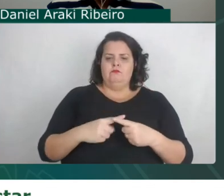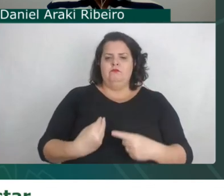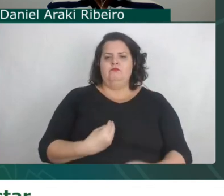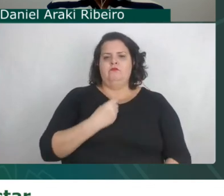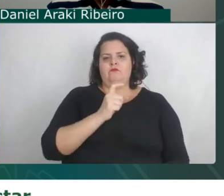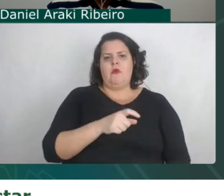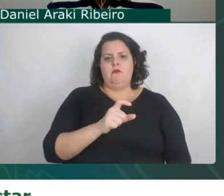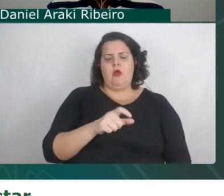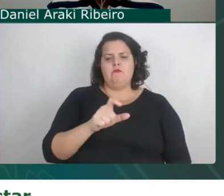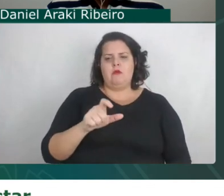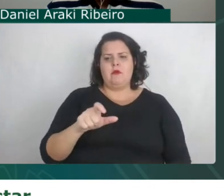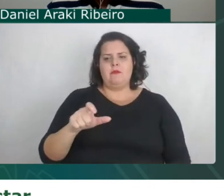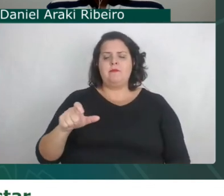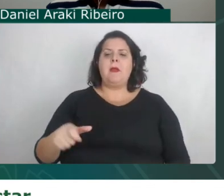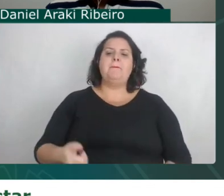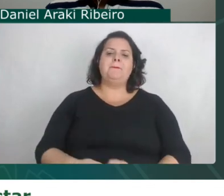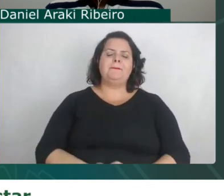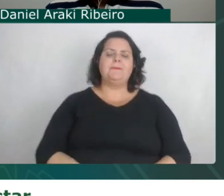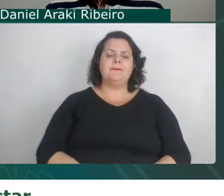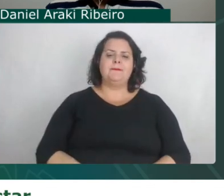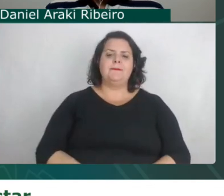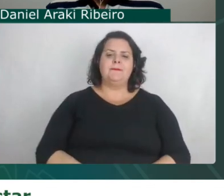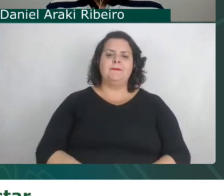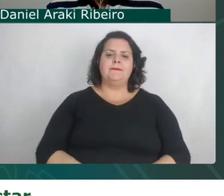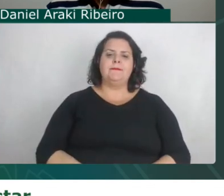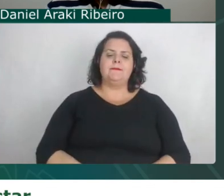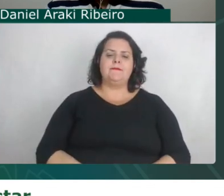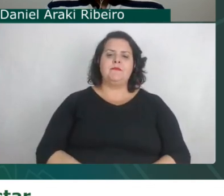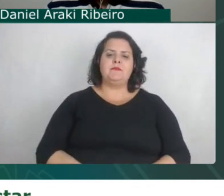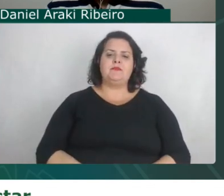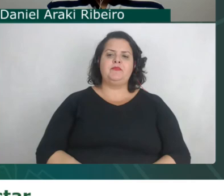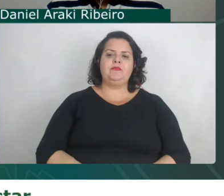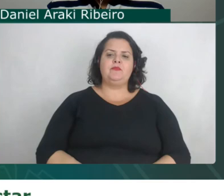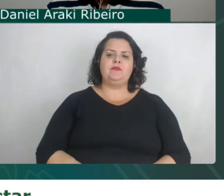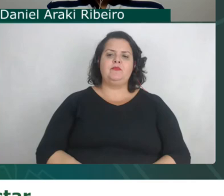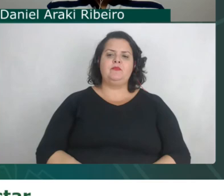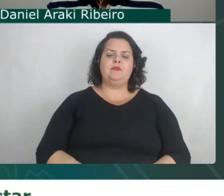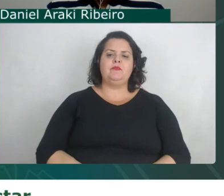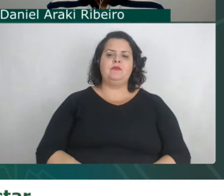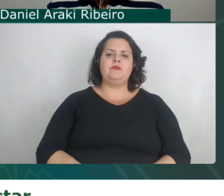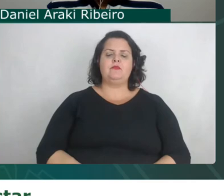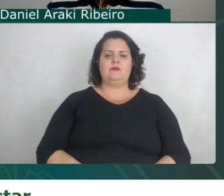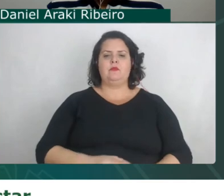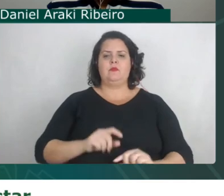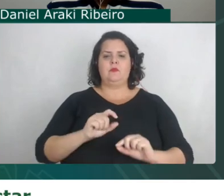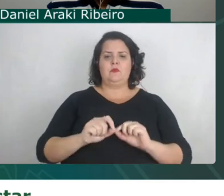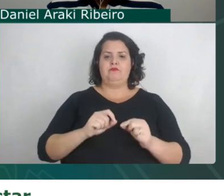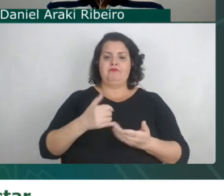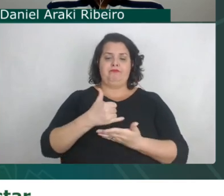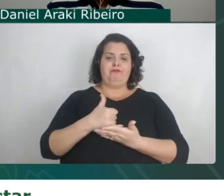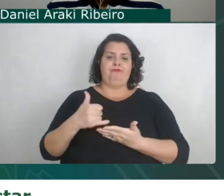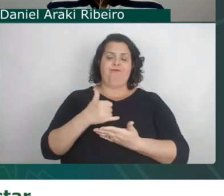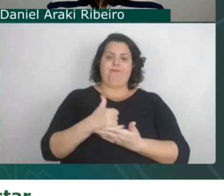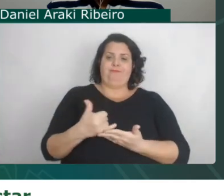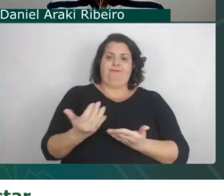Então, falando um pouquinho das que eu trabalho. Bom, as drogas, né, o que dizer sobre elas? É um problema